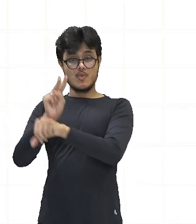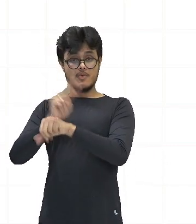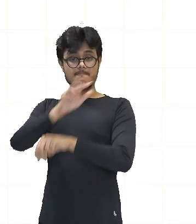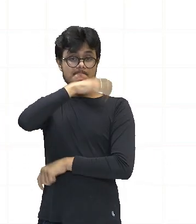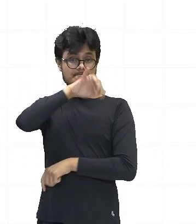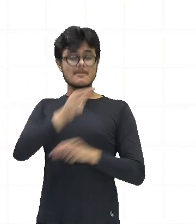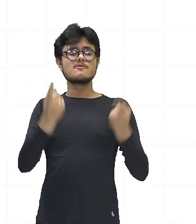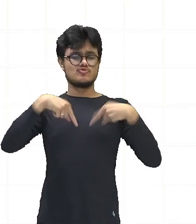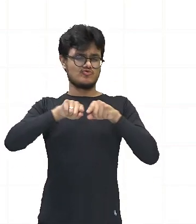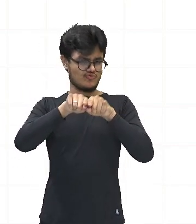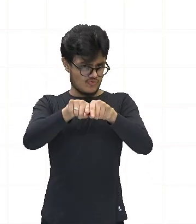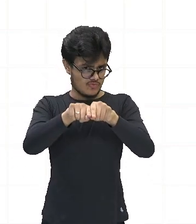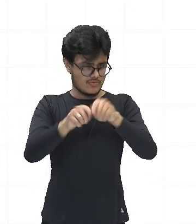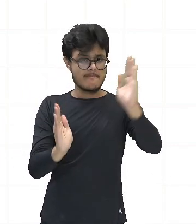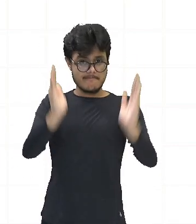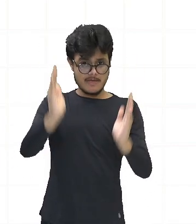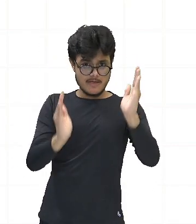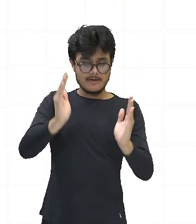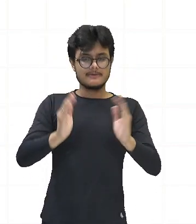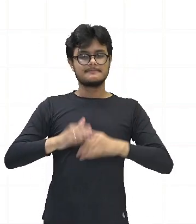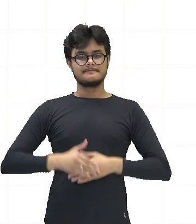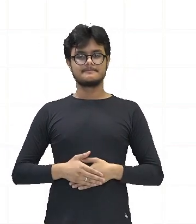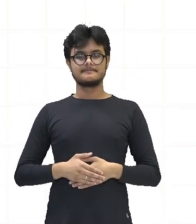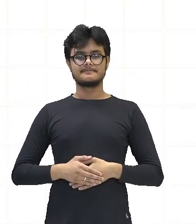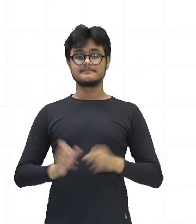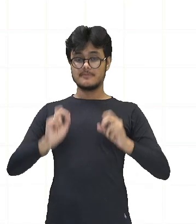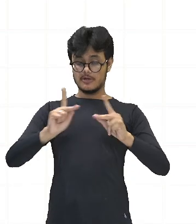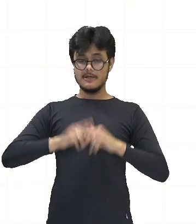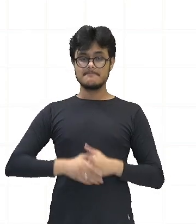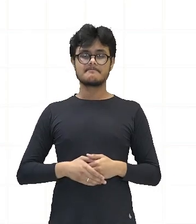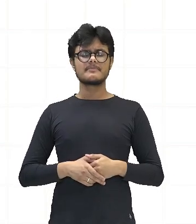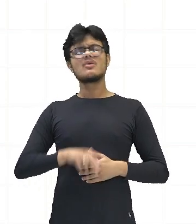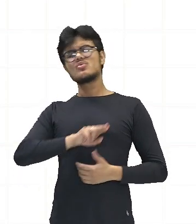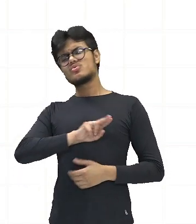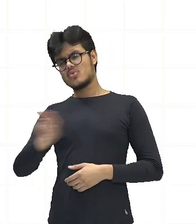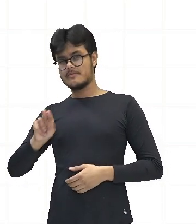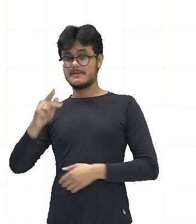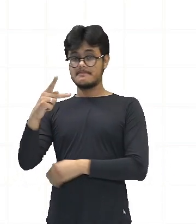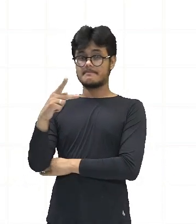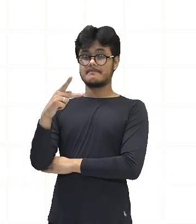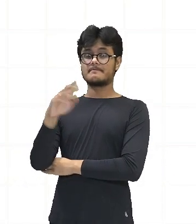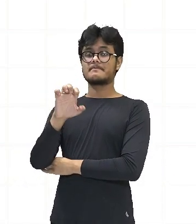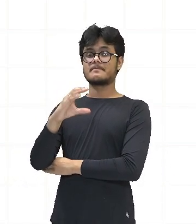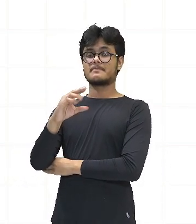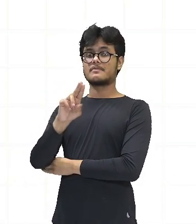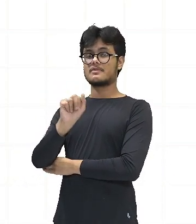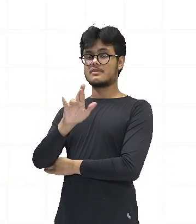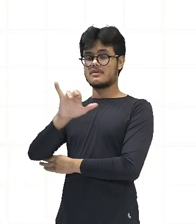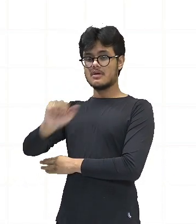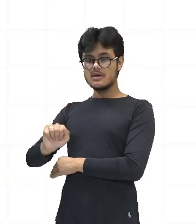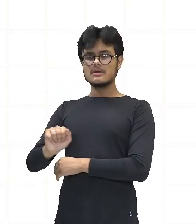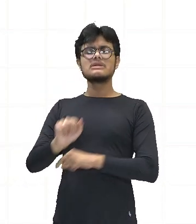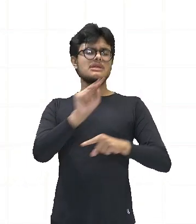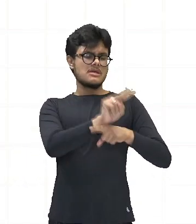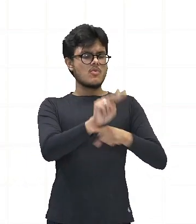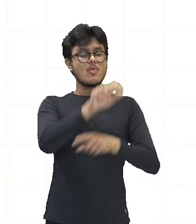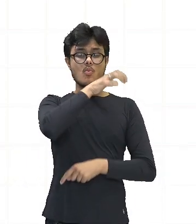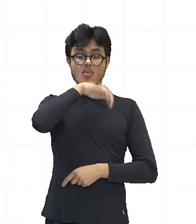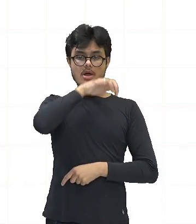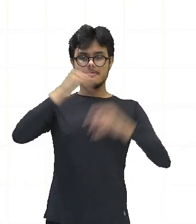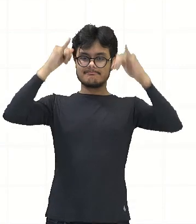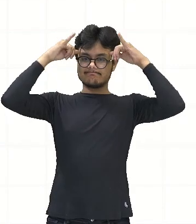período colonial e uma delas é a pecuária, tá bom? E aí nós temos o exemplo do gado, que desempenhou também um